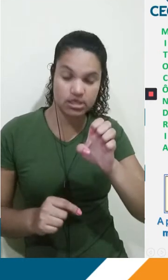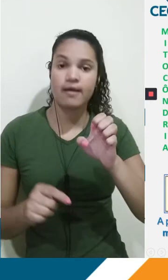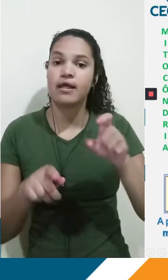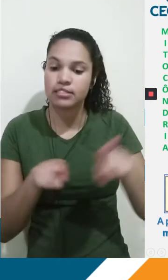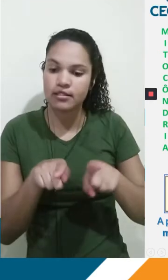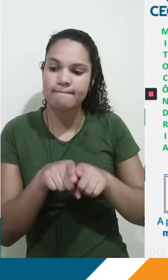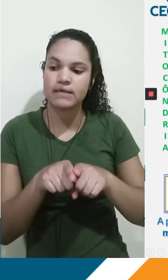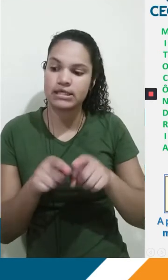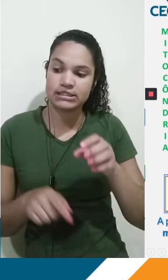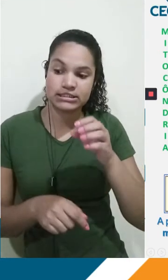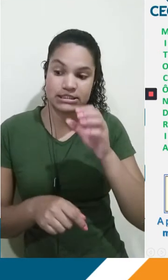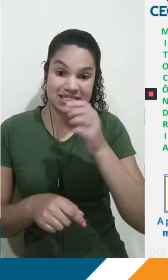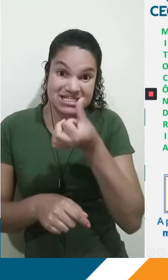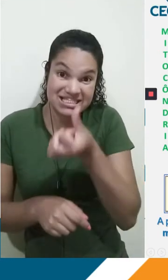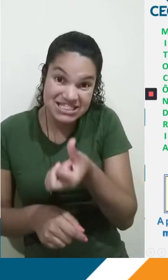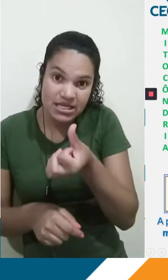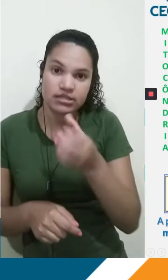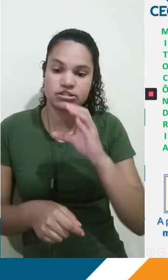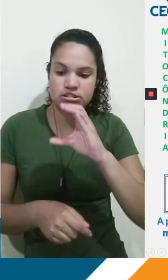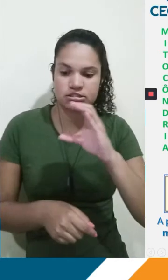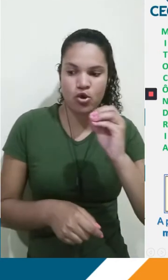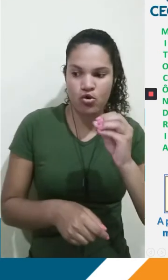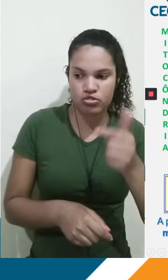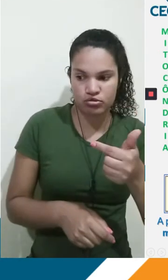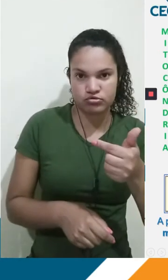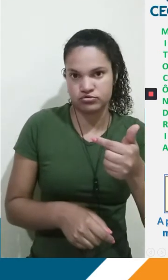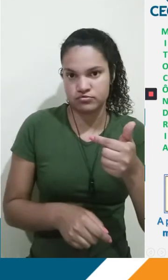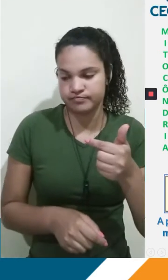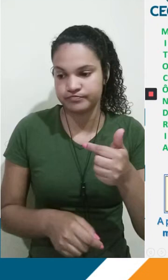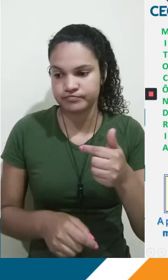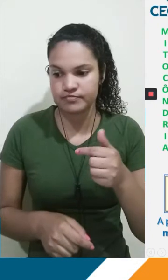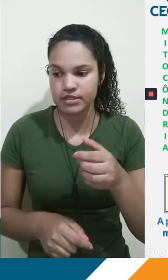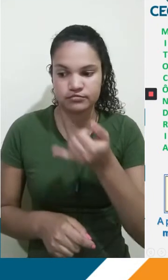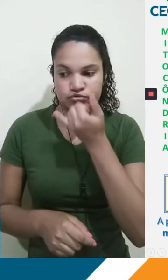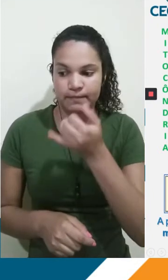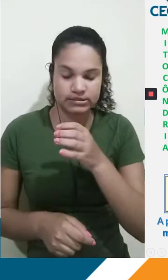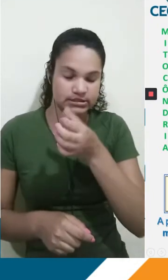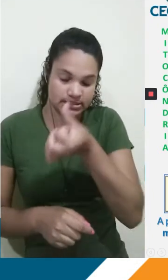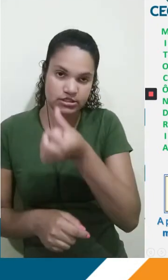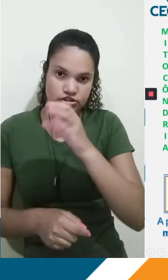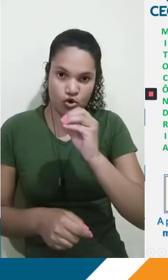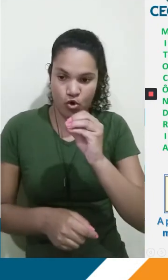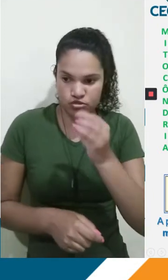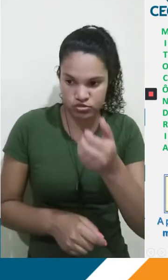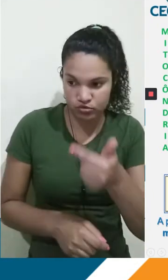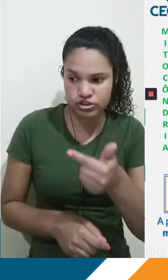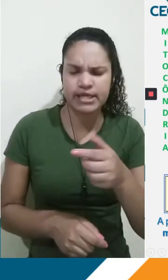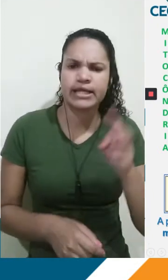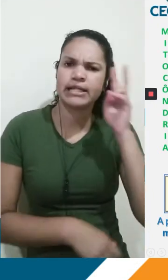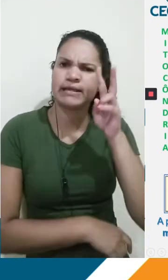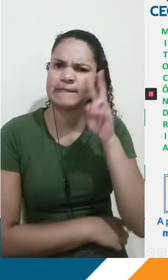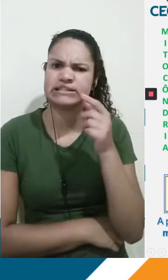presença de 6 moléculas de gás oxigênio. 6 moléculas de água, porque eu fiz uma menção errada na aula